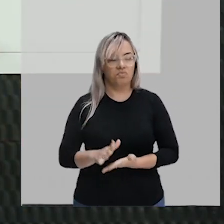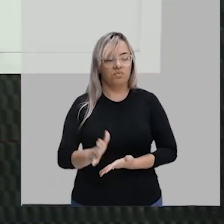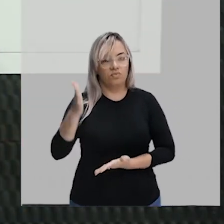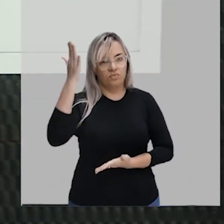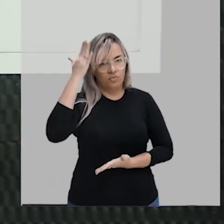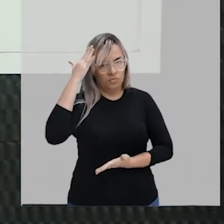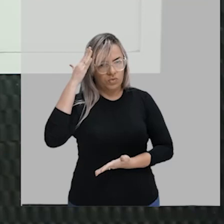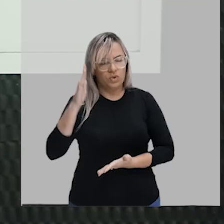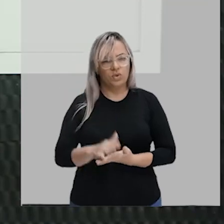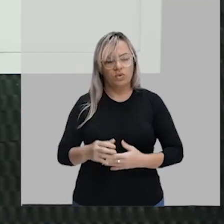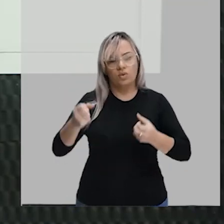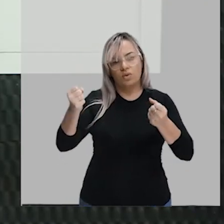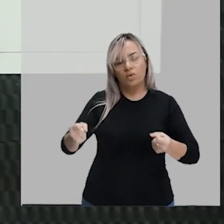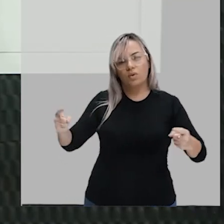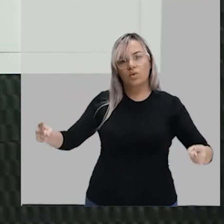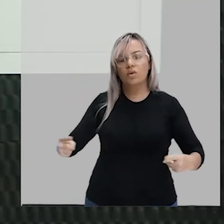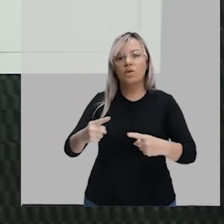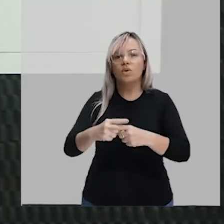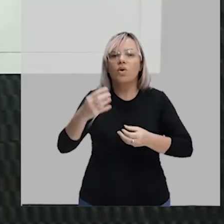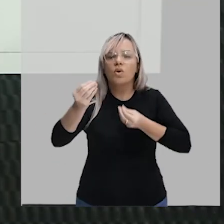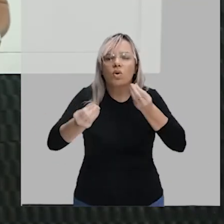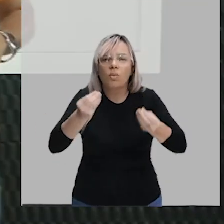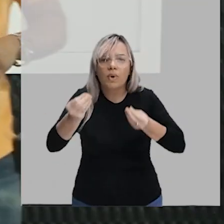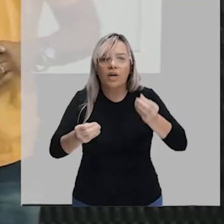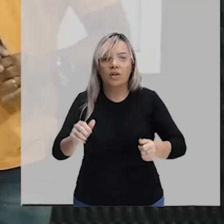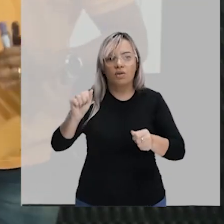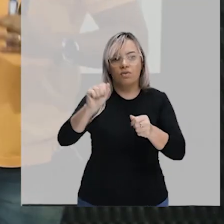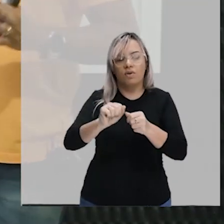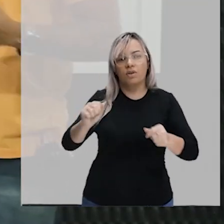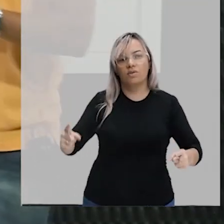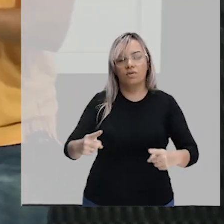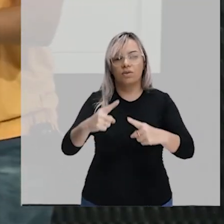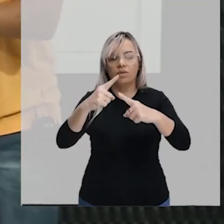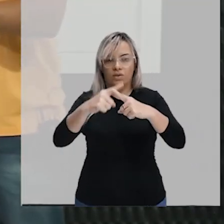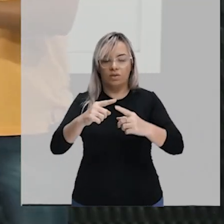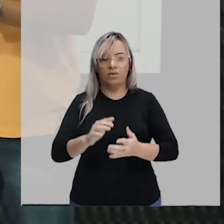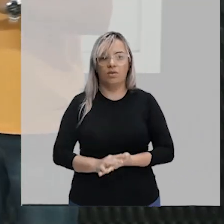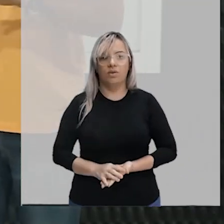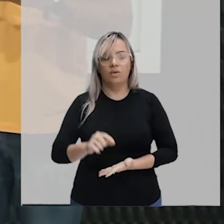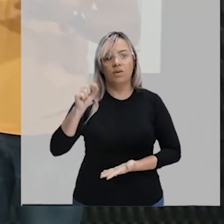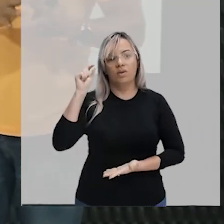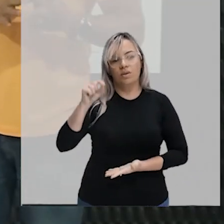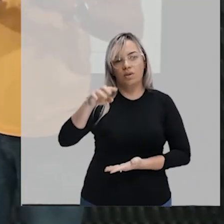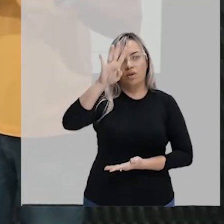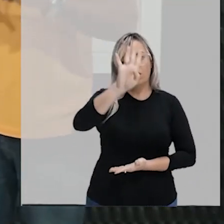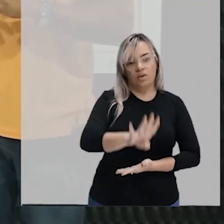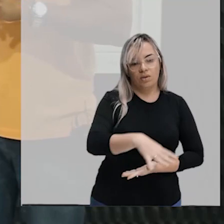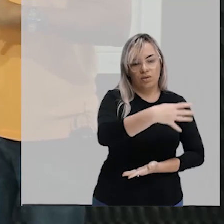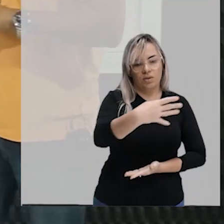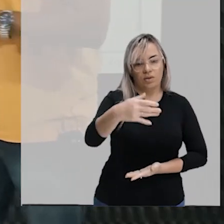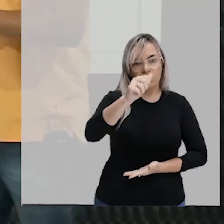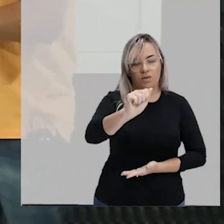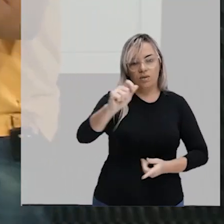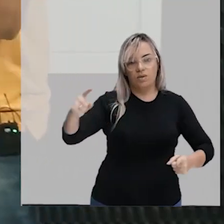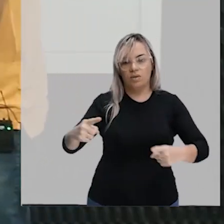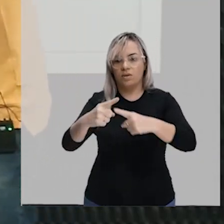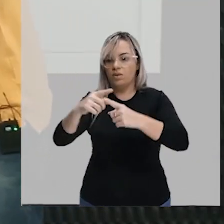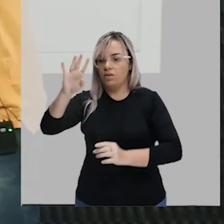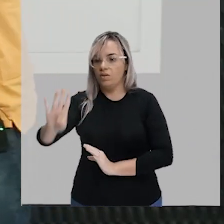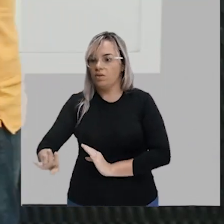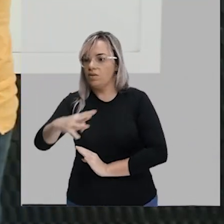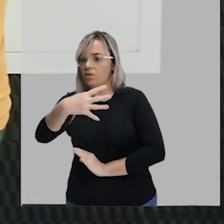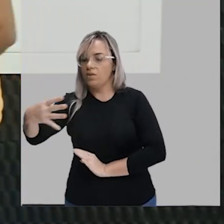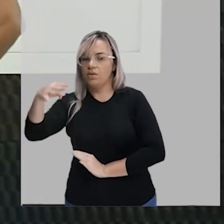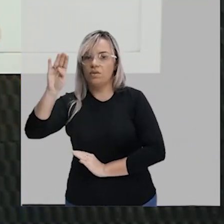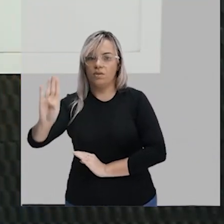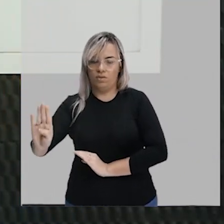que eu posso multiplicar, mas como é que eu faço essa multiplicação? Como é que eu faço para multiplicar uma matriz A por uma matriz